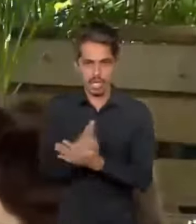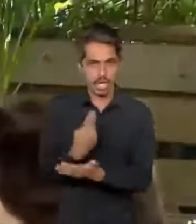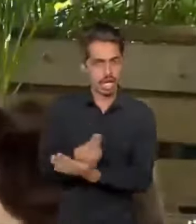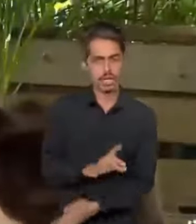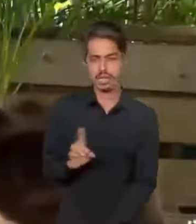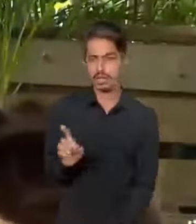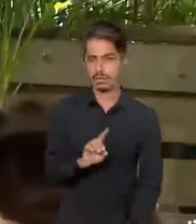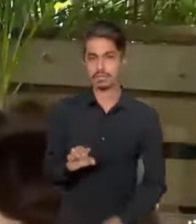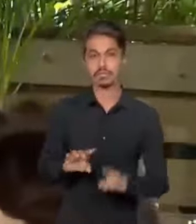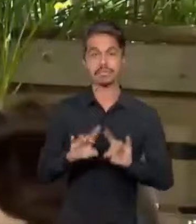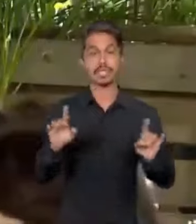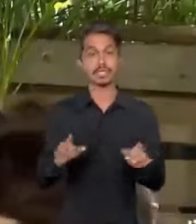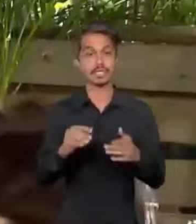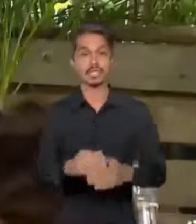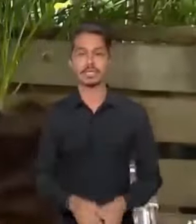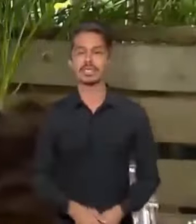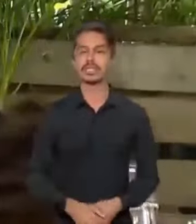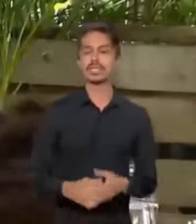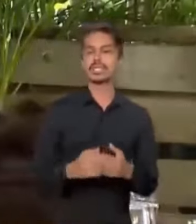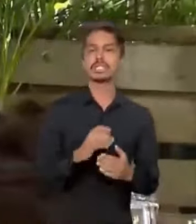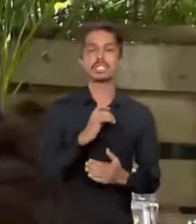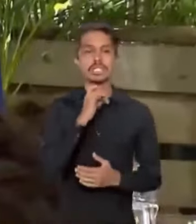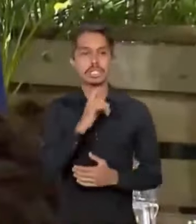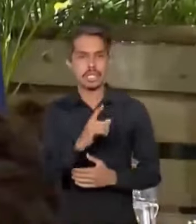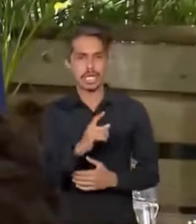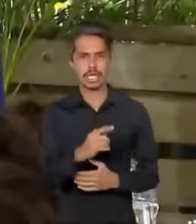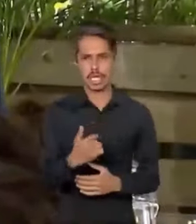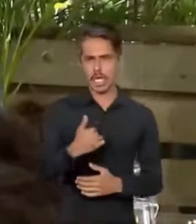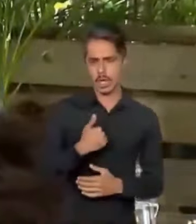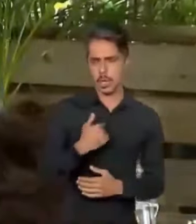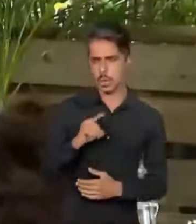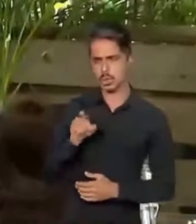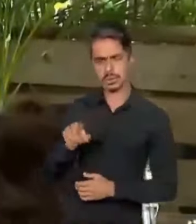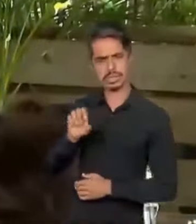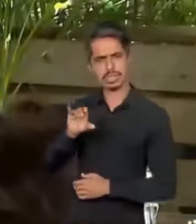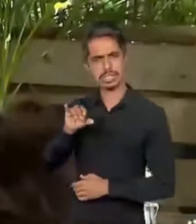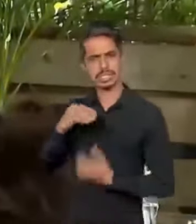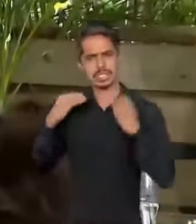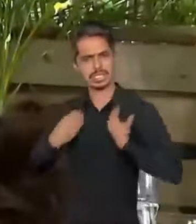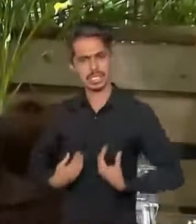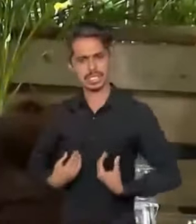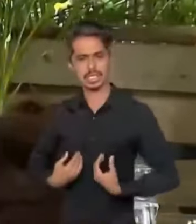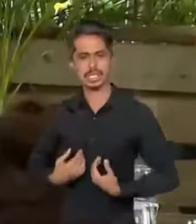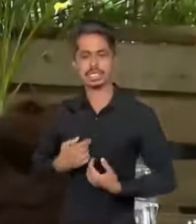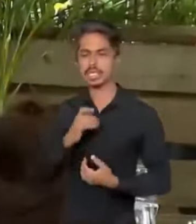e nem eu, e nem a Cida, a gente tinha